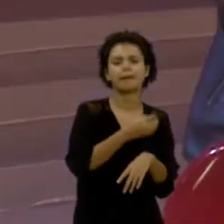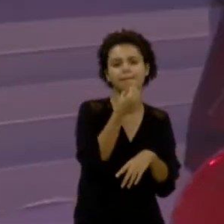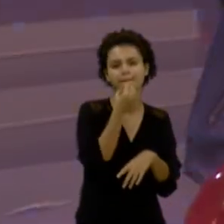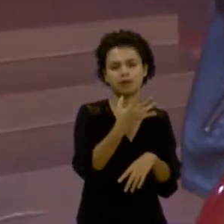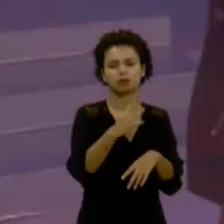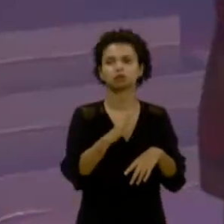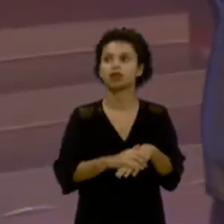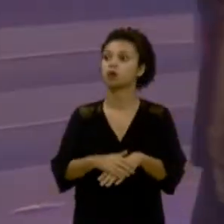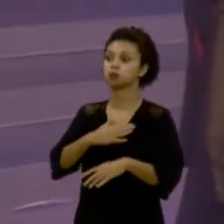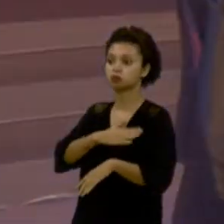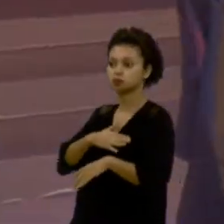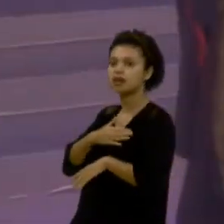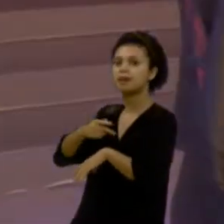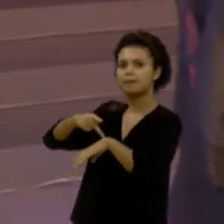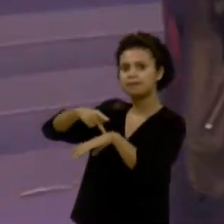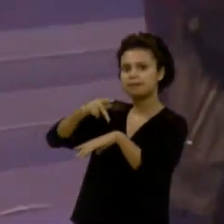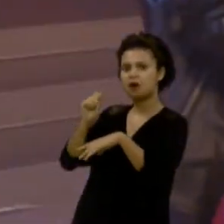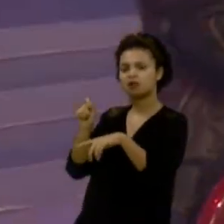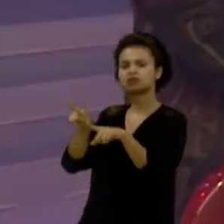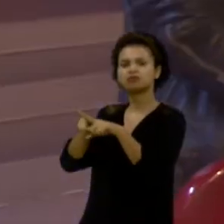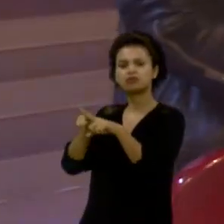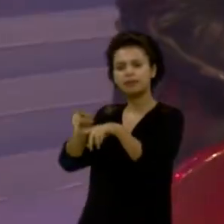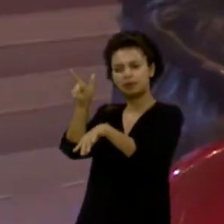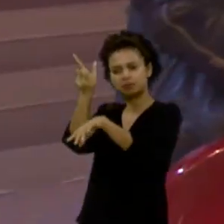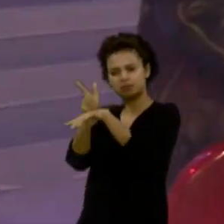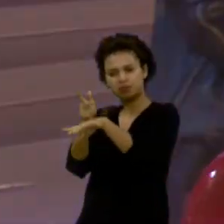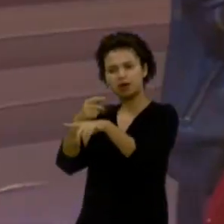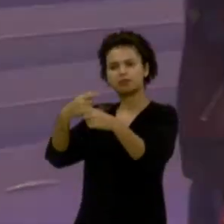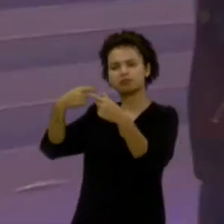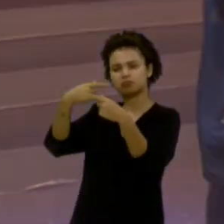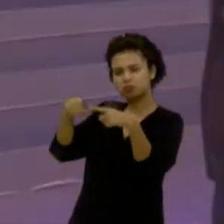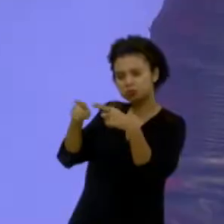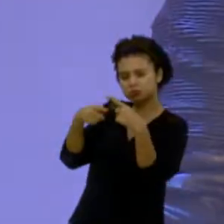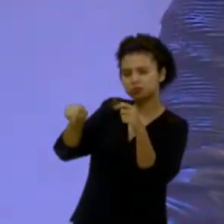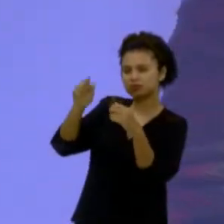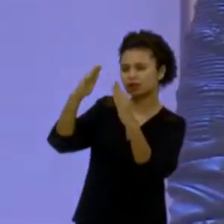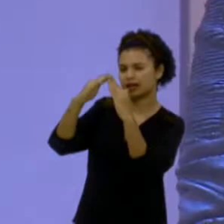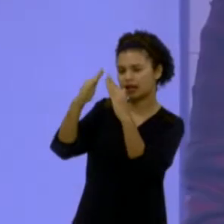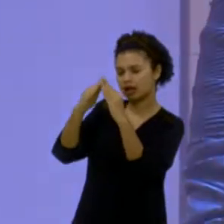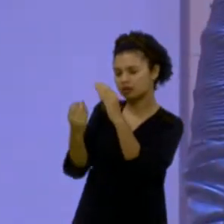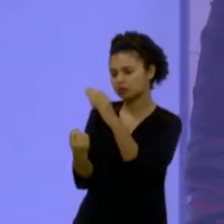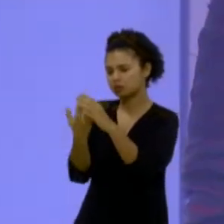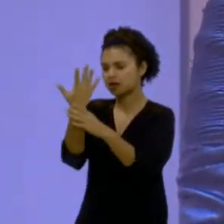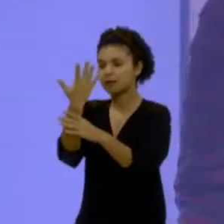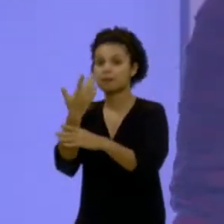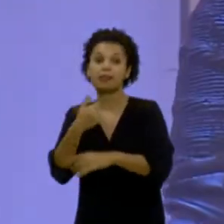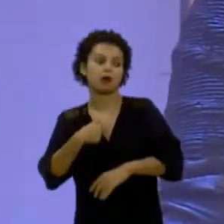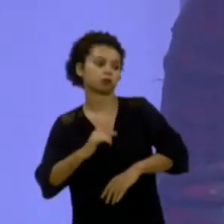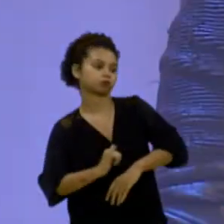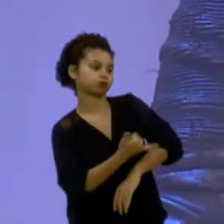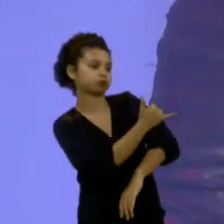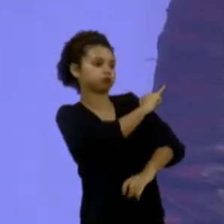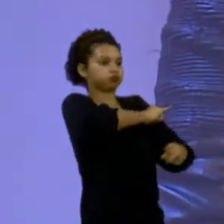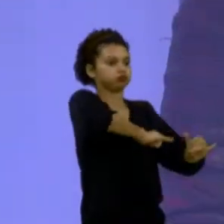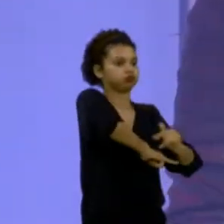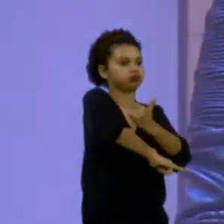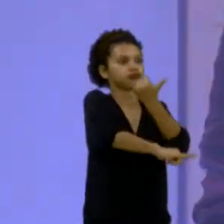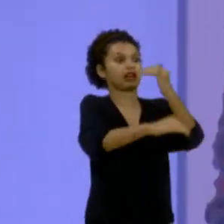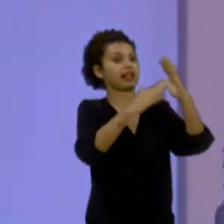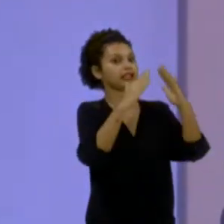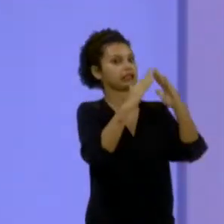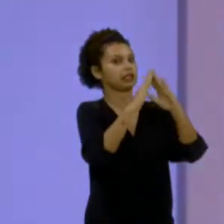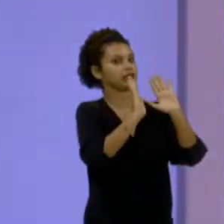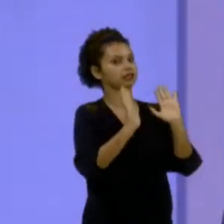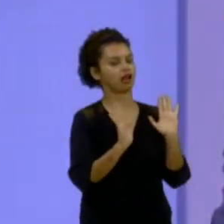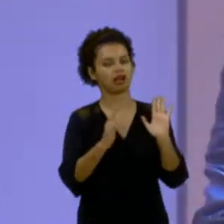E gravou o clipe em casa. Clipe em casa, namorei muito, engordei muito também. Nem fala, esse assunto a gente não entra.